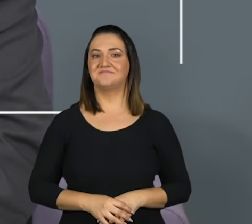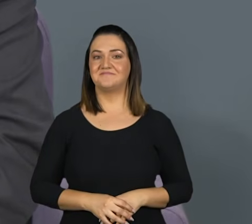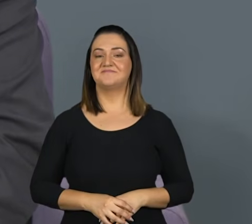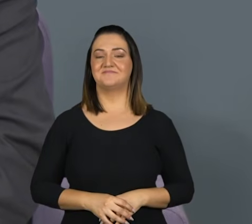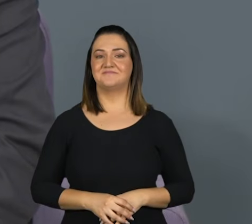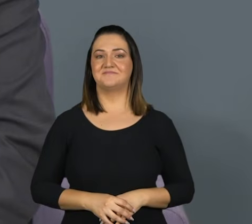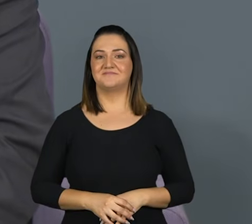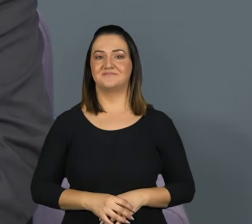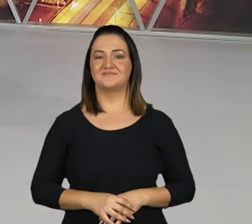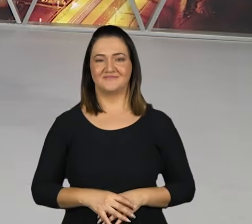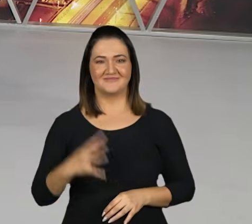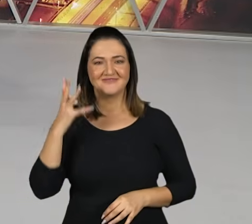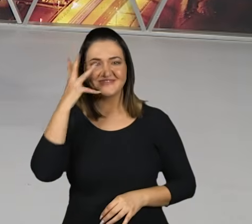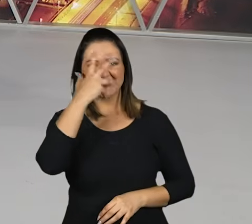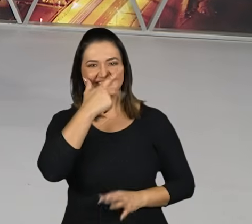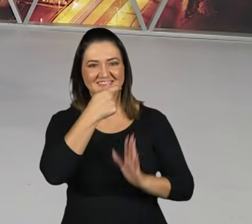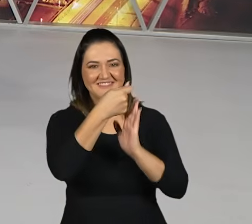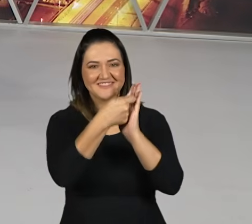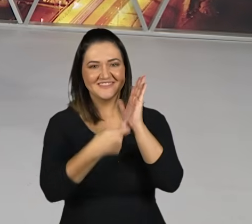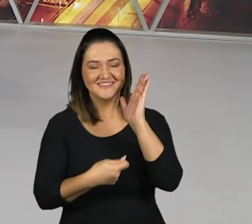texto!